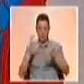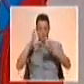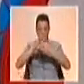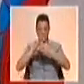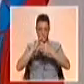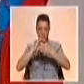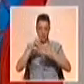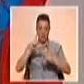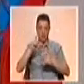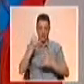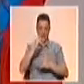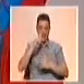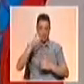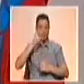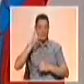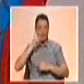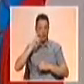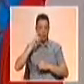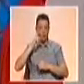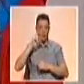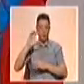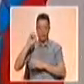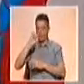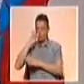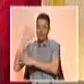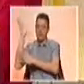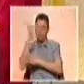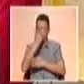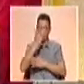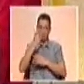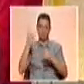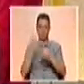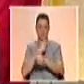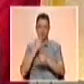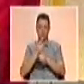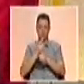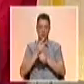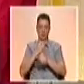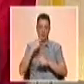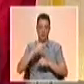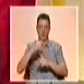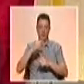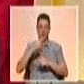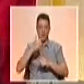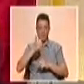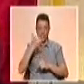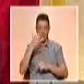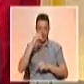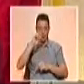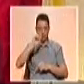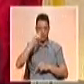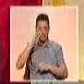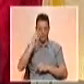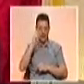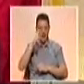com a Liga para a Proteção da Natureza, que tem a moderação da Arminda Deusdado, do Farol de Ideias, da Biosfera, sim, da Biosfera, e